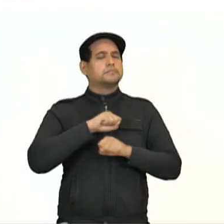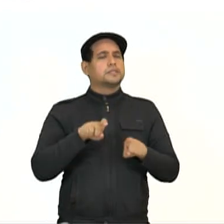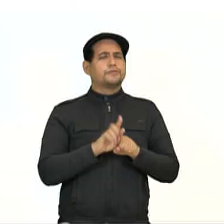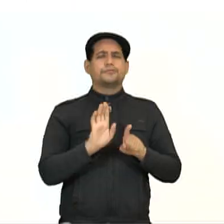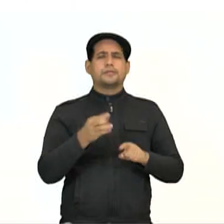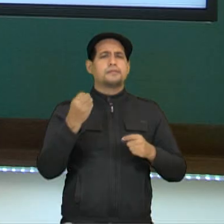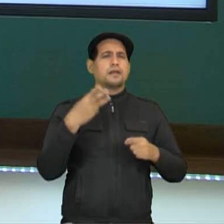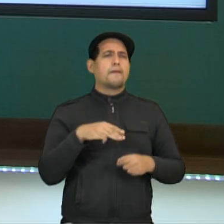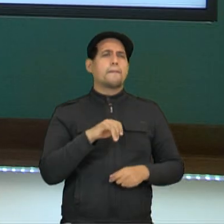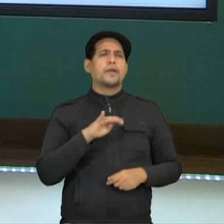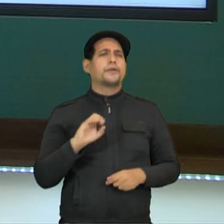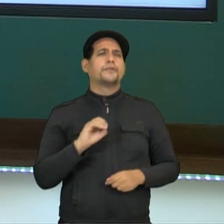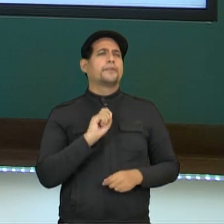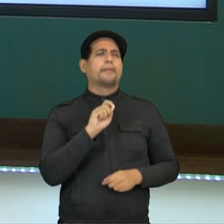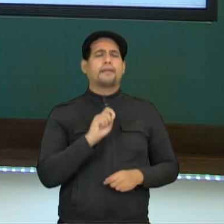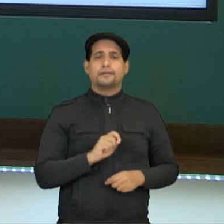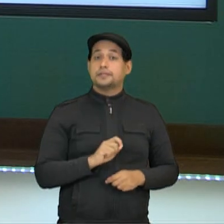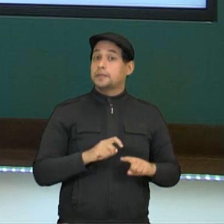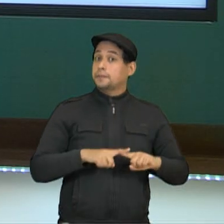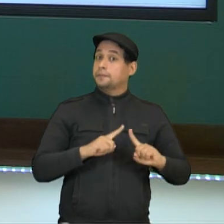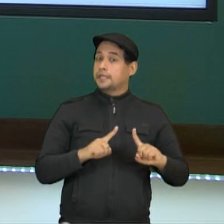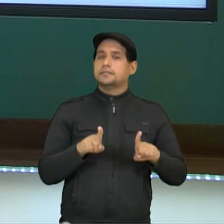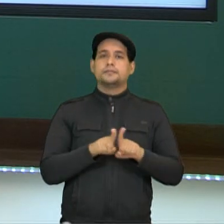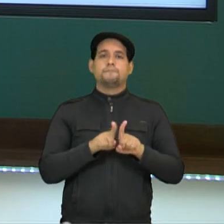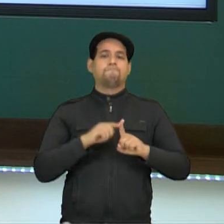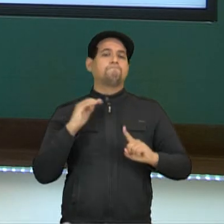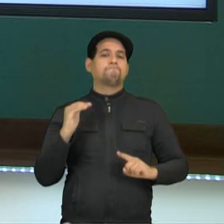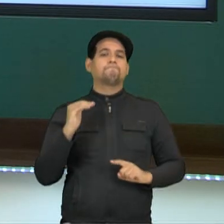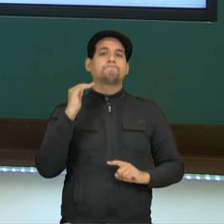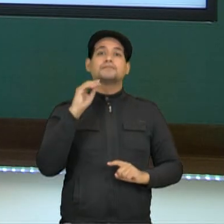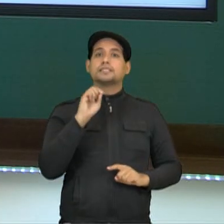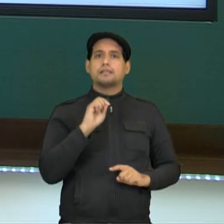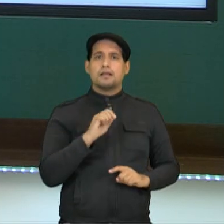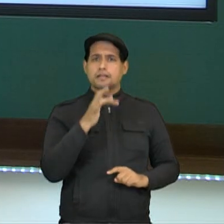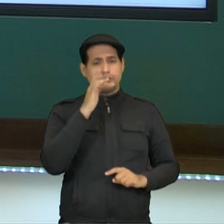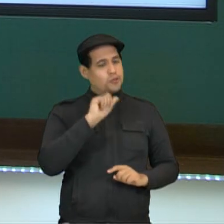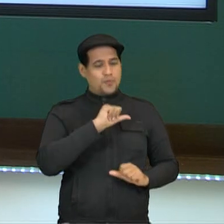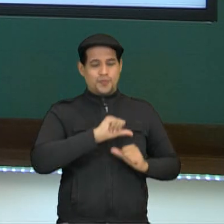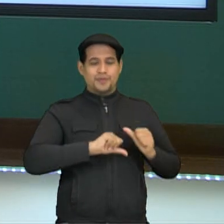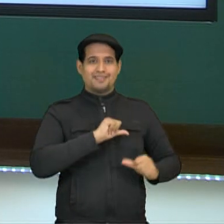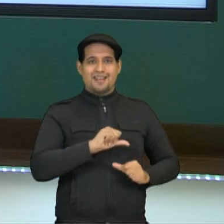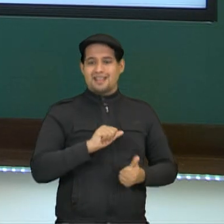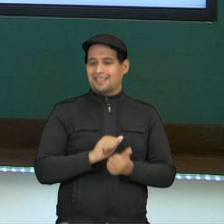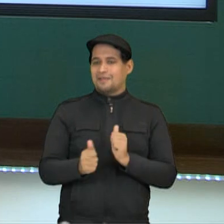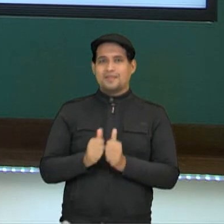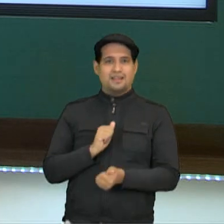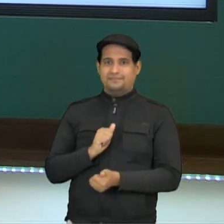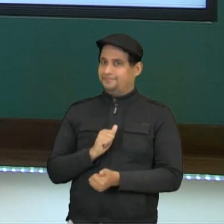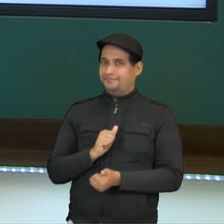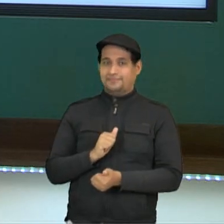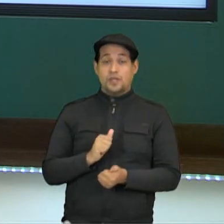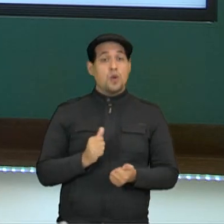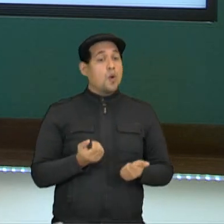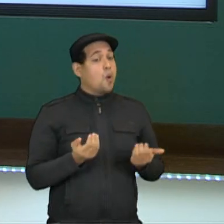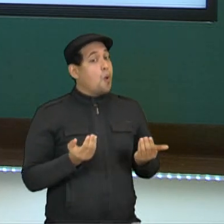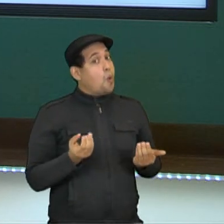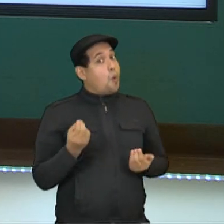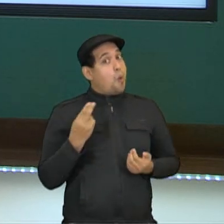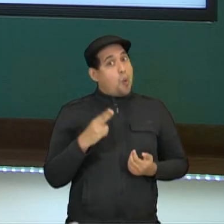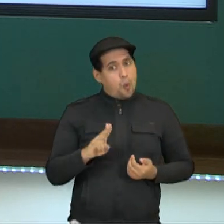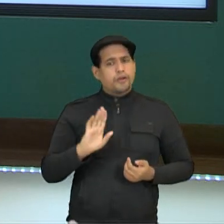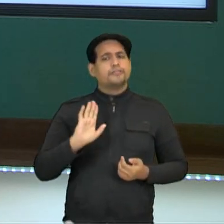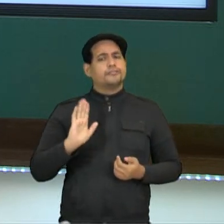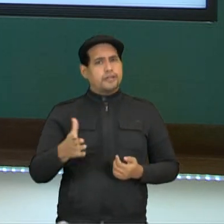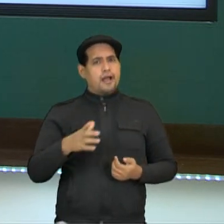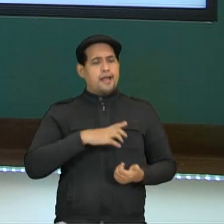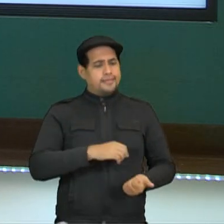do meio? Então, o problema maior tá que ninguém muda para se adaptar. Ou a gente já está adaptado